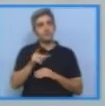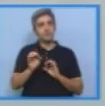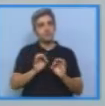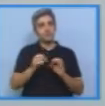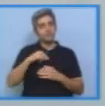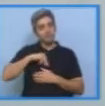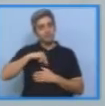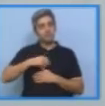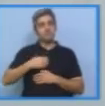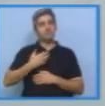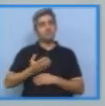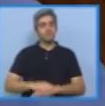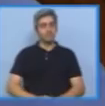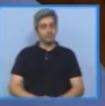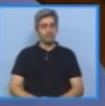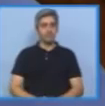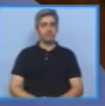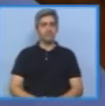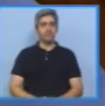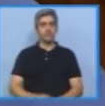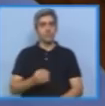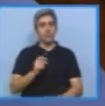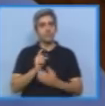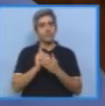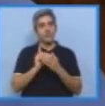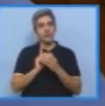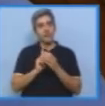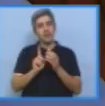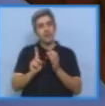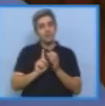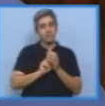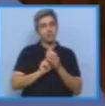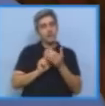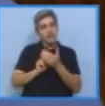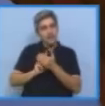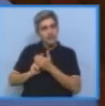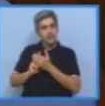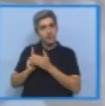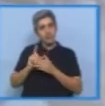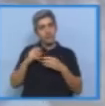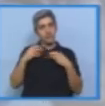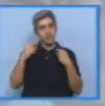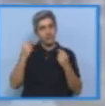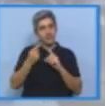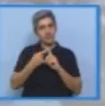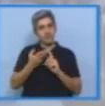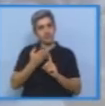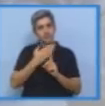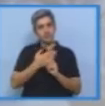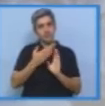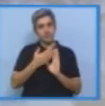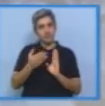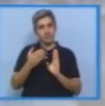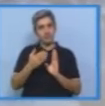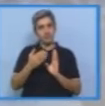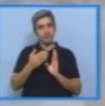preparação? Depois do retiro espiritual, estes dias O retiro decorre na semana anterior? O retiro decorre na